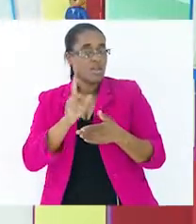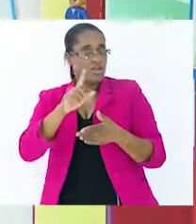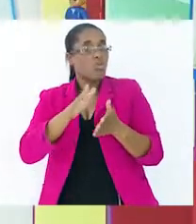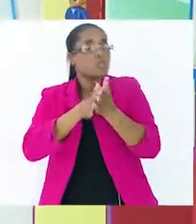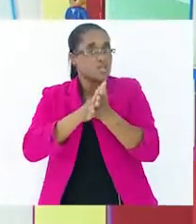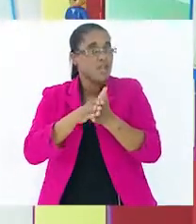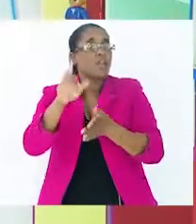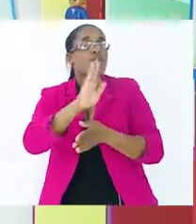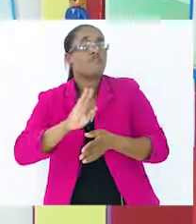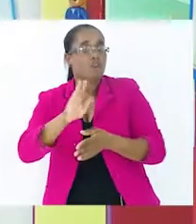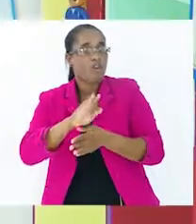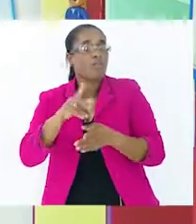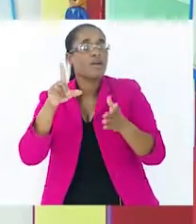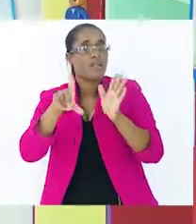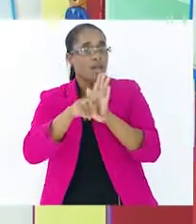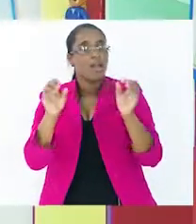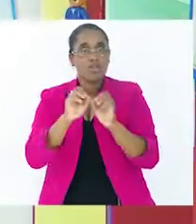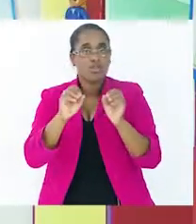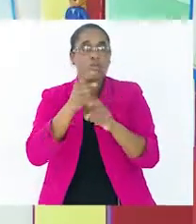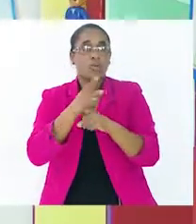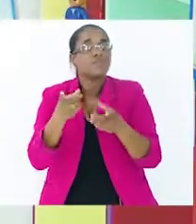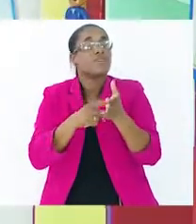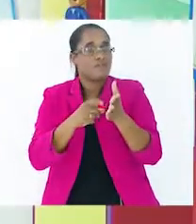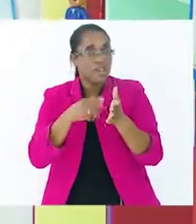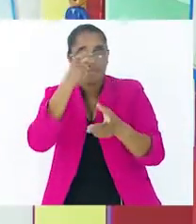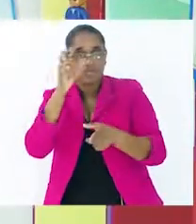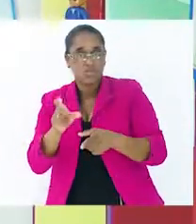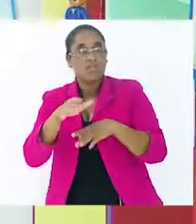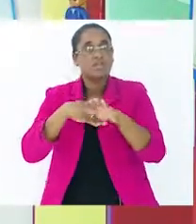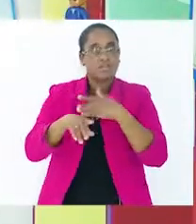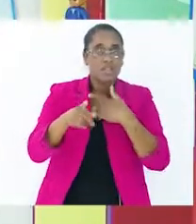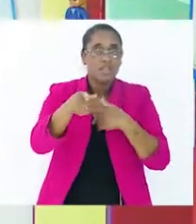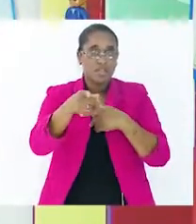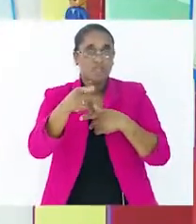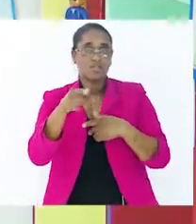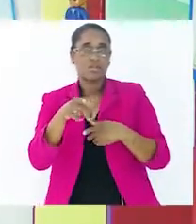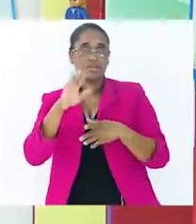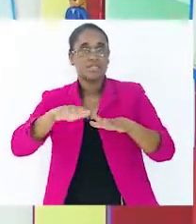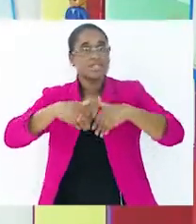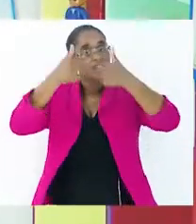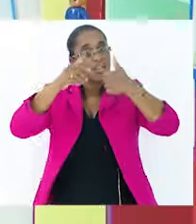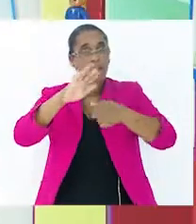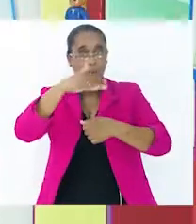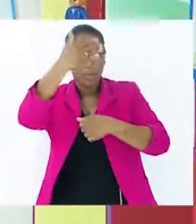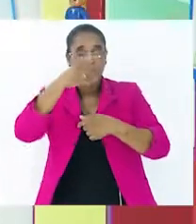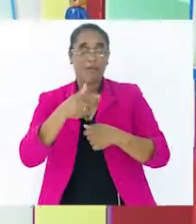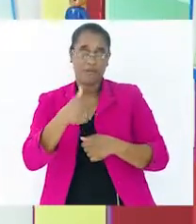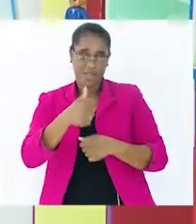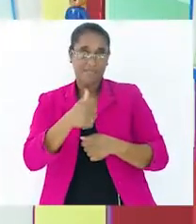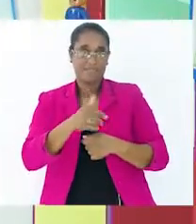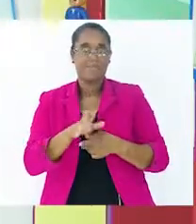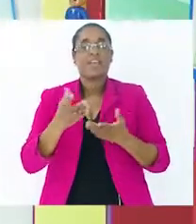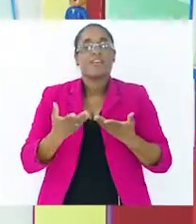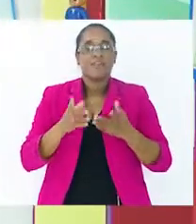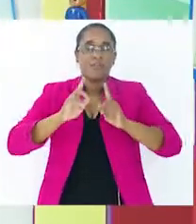porque vai deixar falta para a pessoa. Faça a diferença. Essa é a tua vez. Cidadania, em primeiro lugar. Ok? Então, vamos